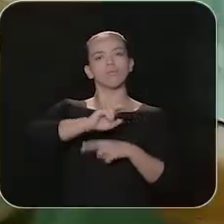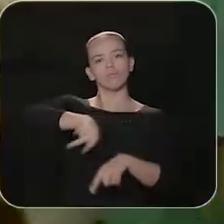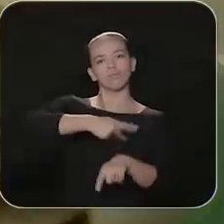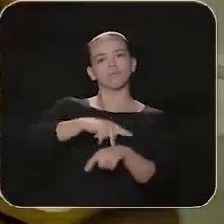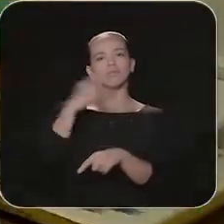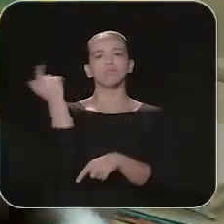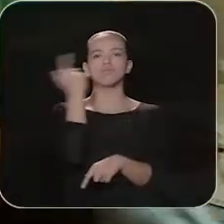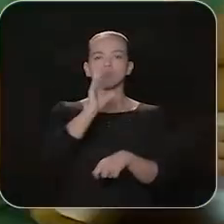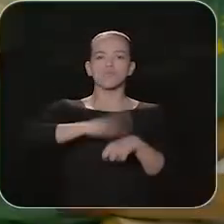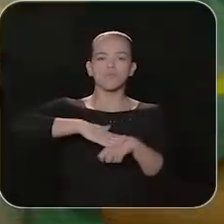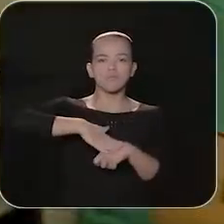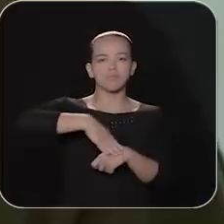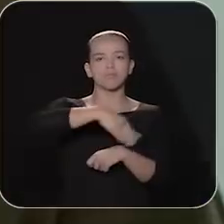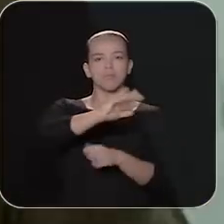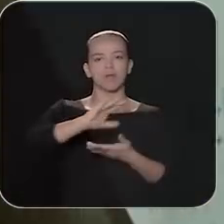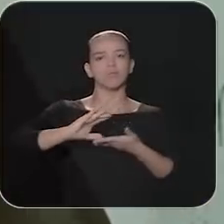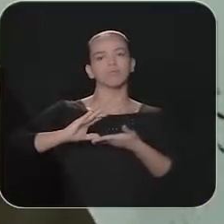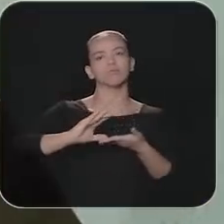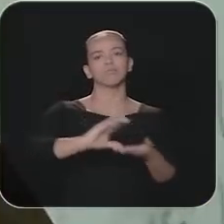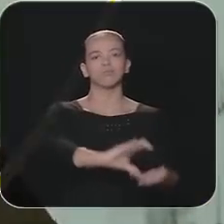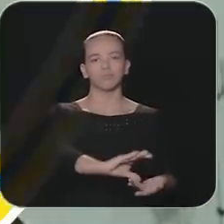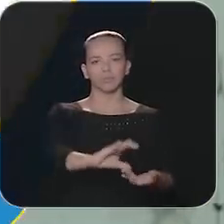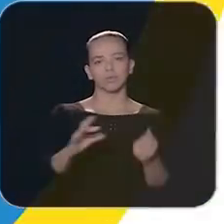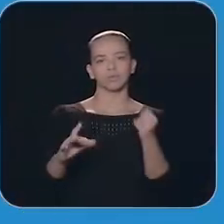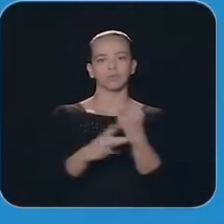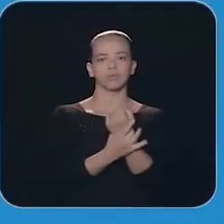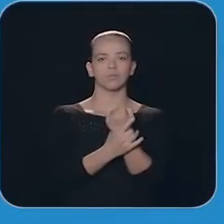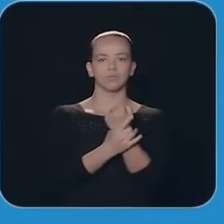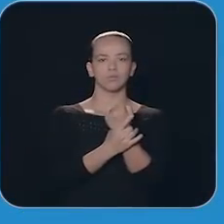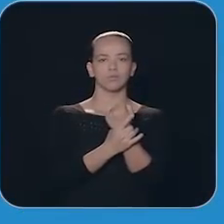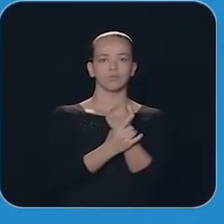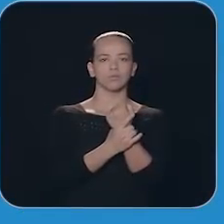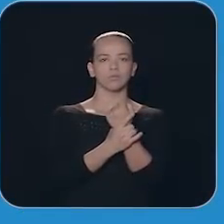bom ambiente de trabalho, ela é muito importante.